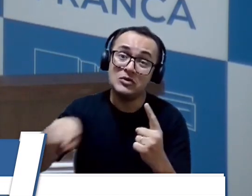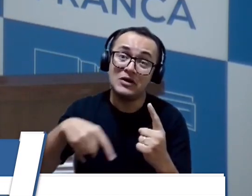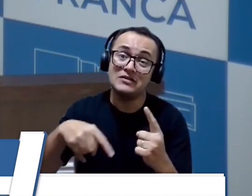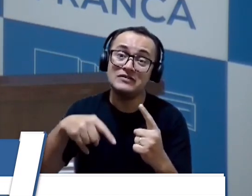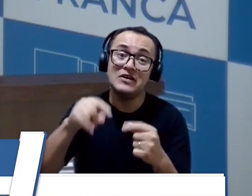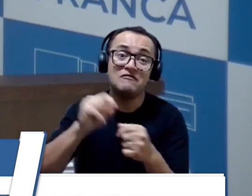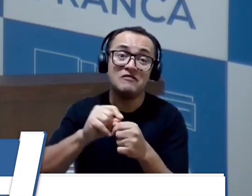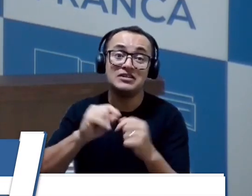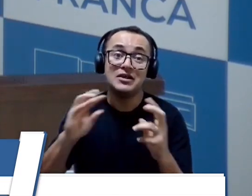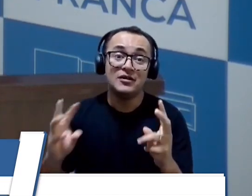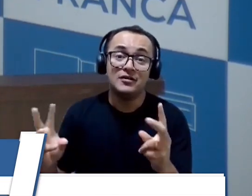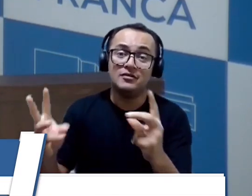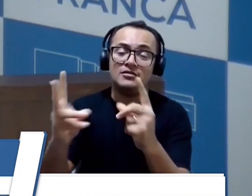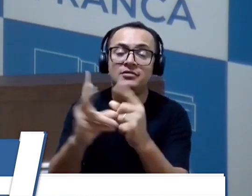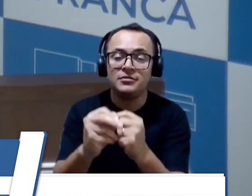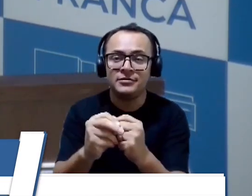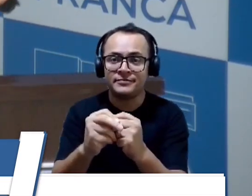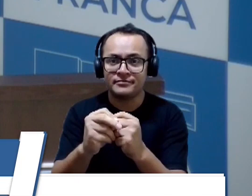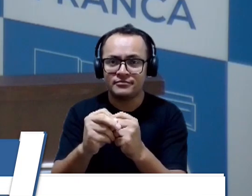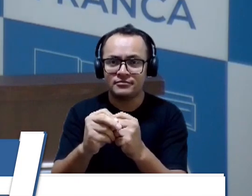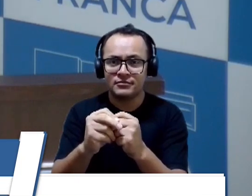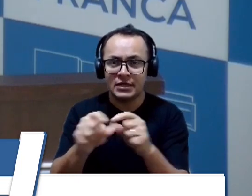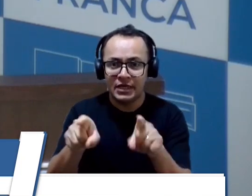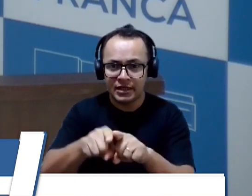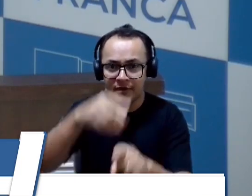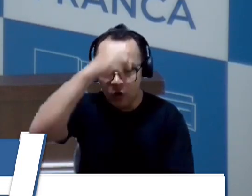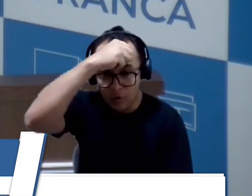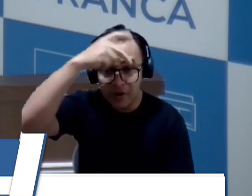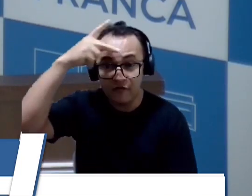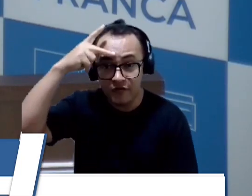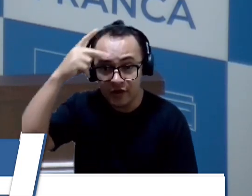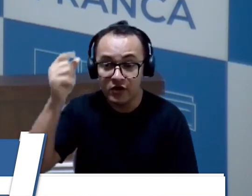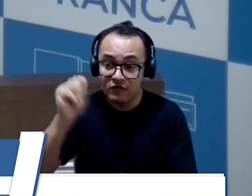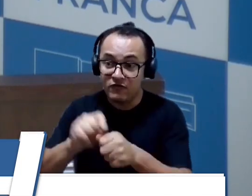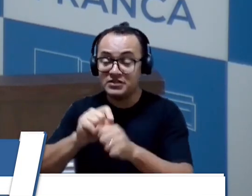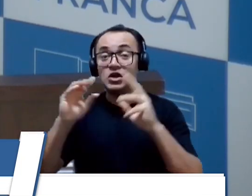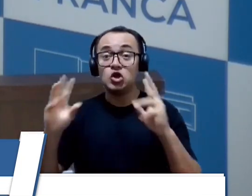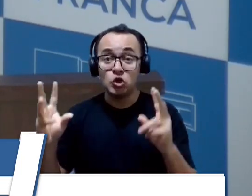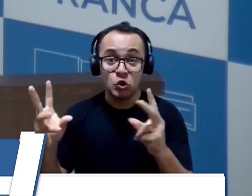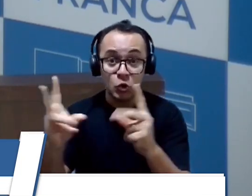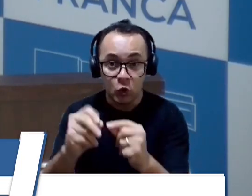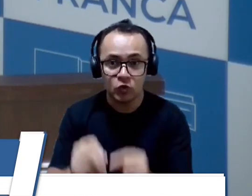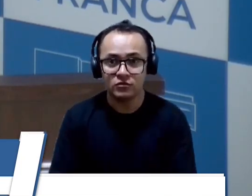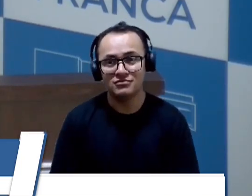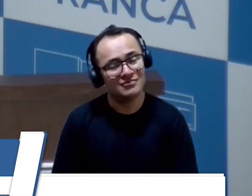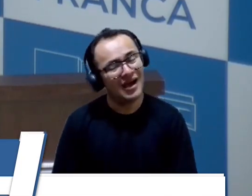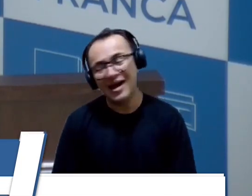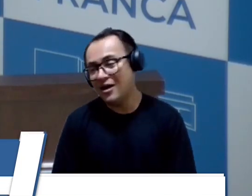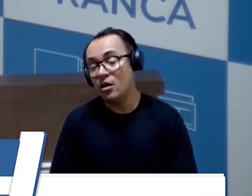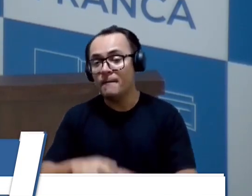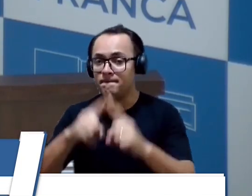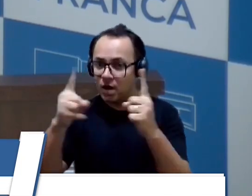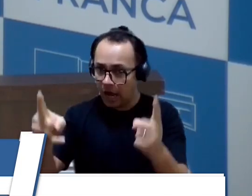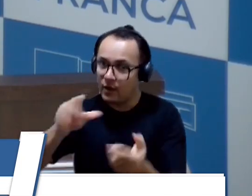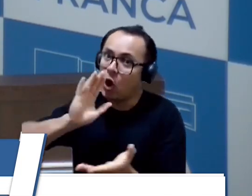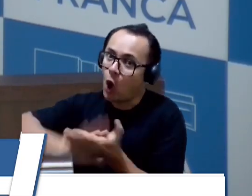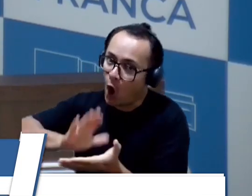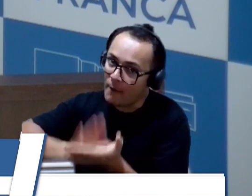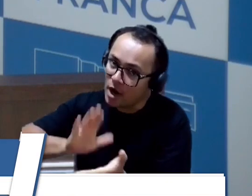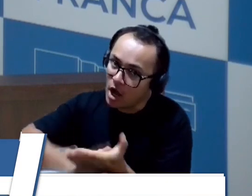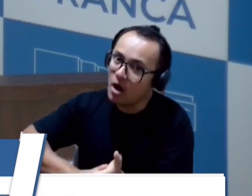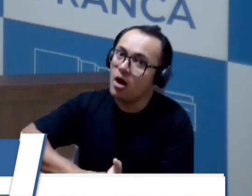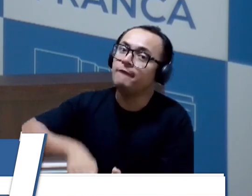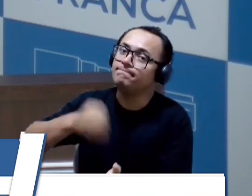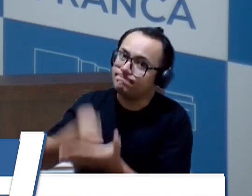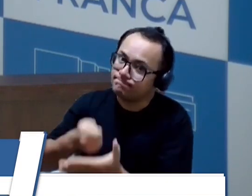nem tampouco prefeito. Tudo vai dando o seu tempo, mas quanto isso, vai se cobrando, a gente vai cobrando, vai fazendo